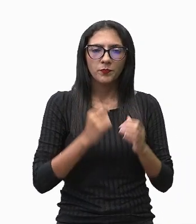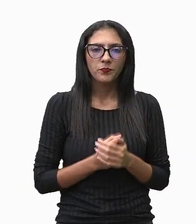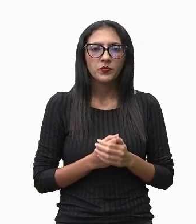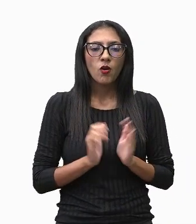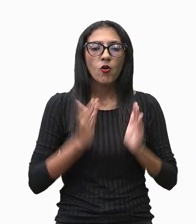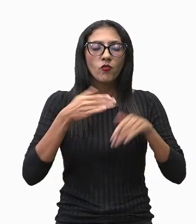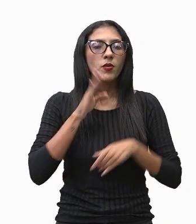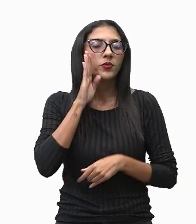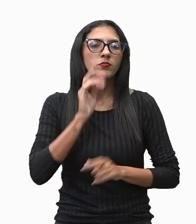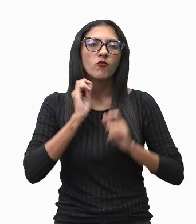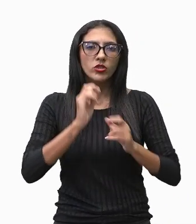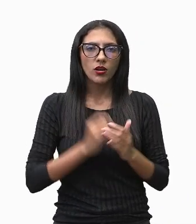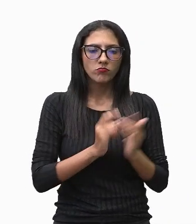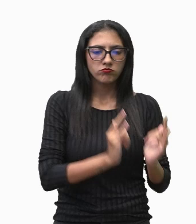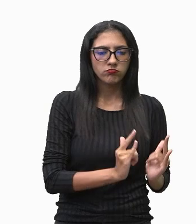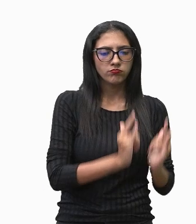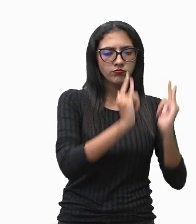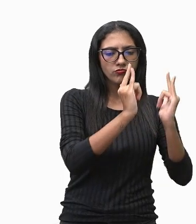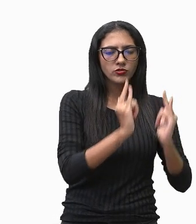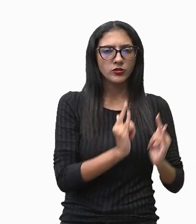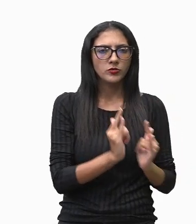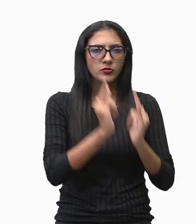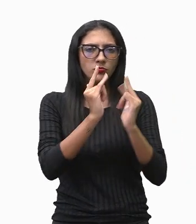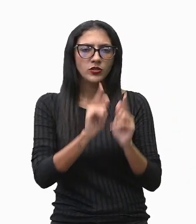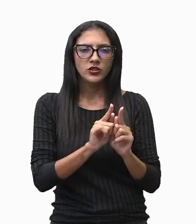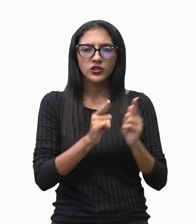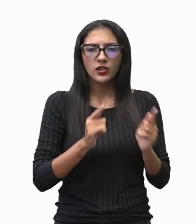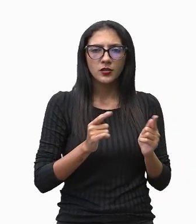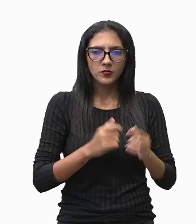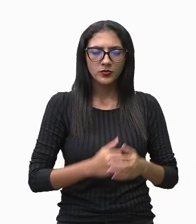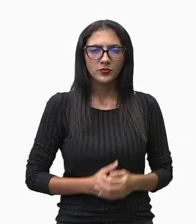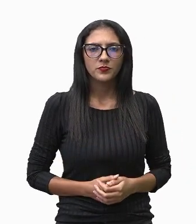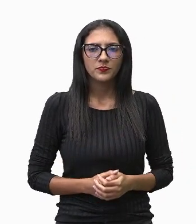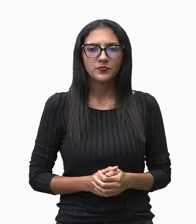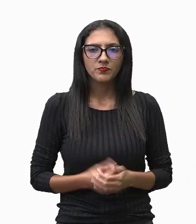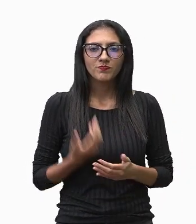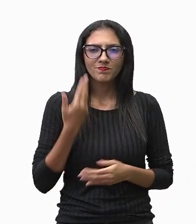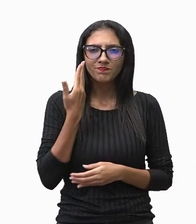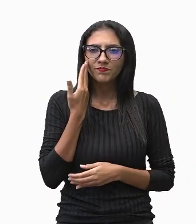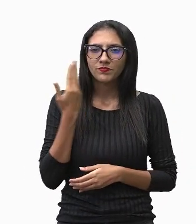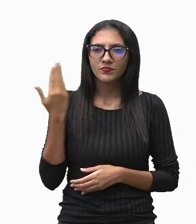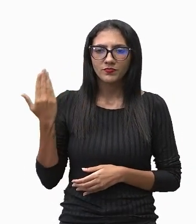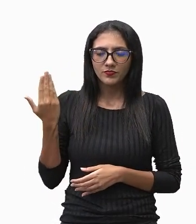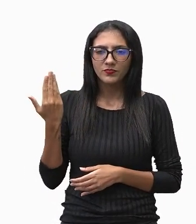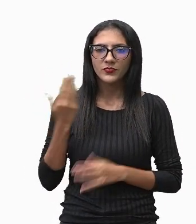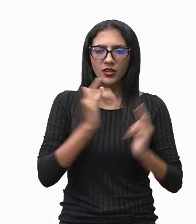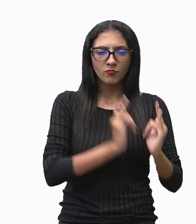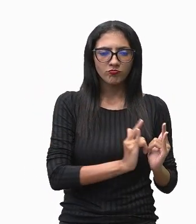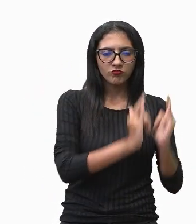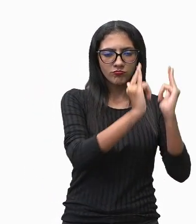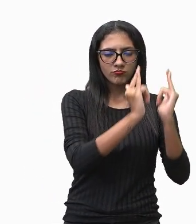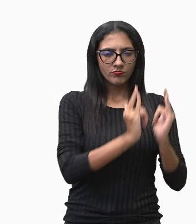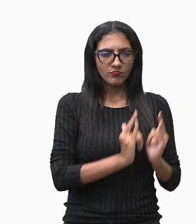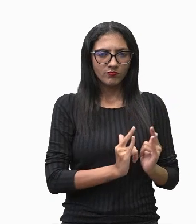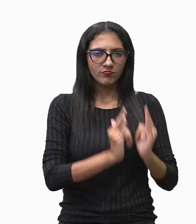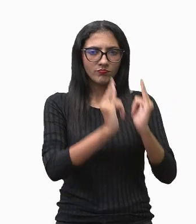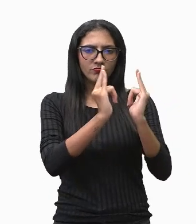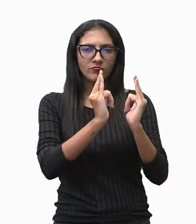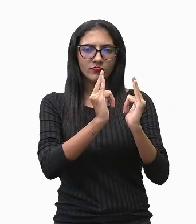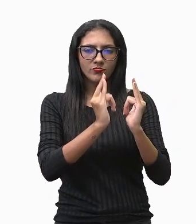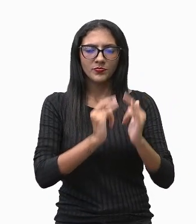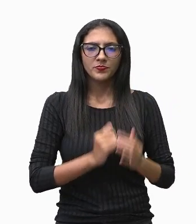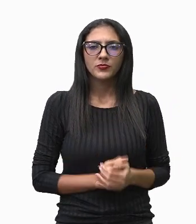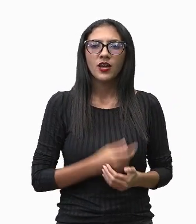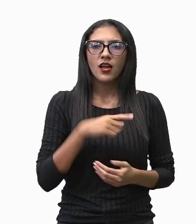as Torres Gêmeas, né? E aí vocês podem estar observando nessa imagem as Torres Gêmeas, né, que